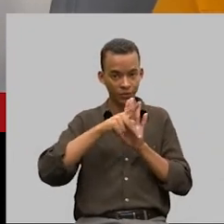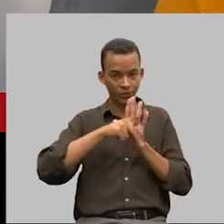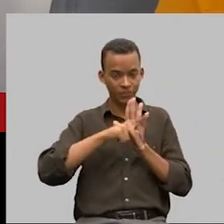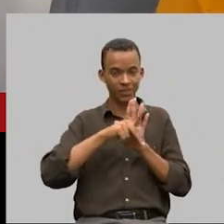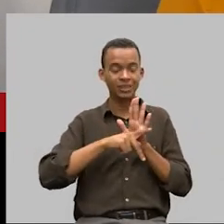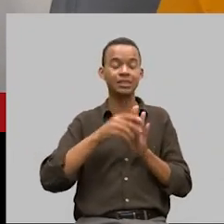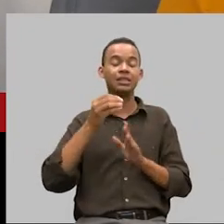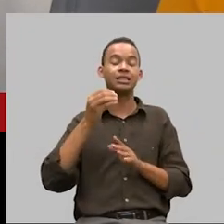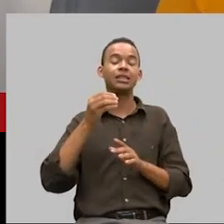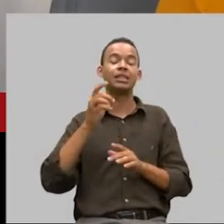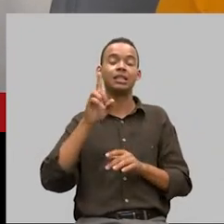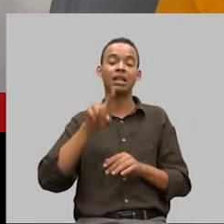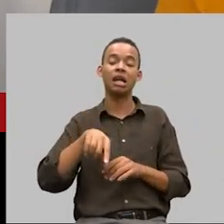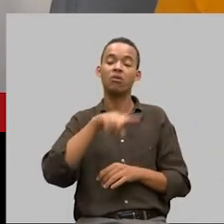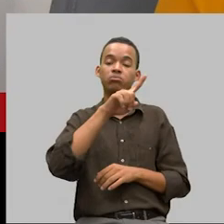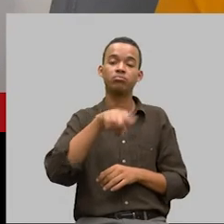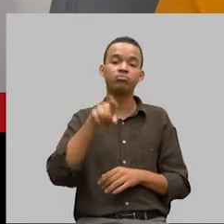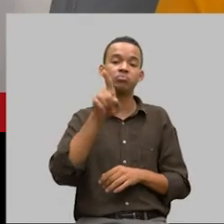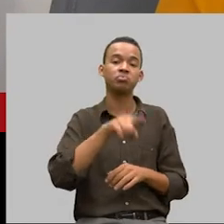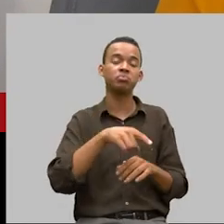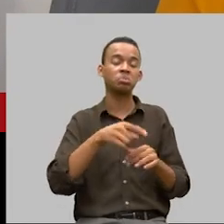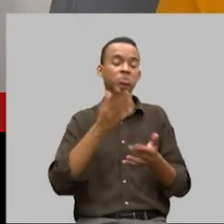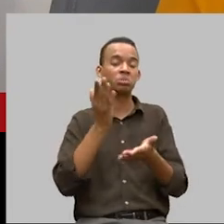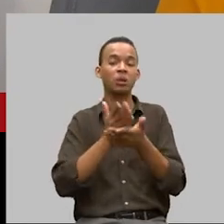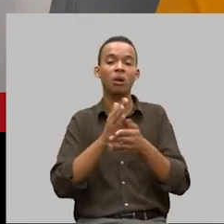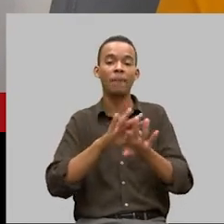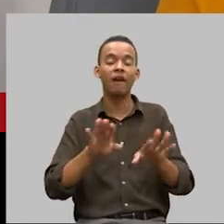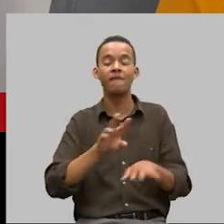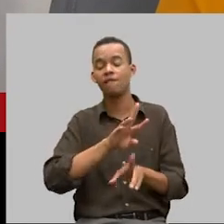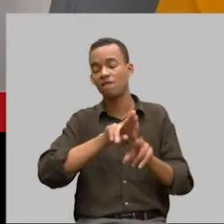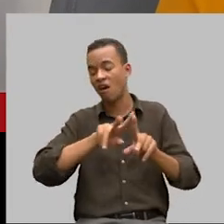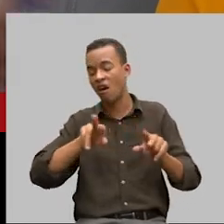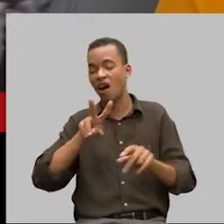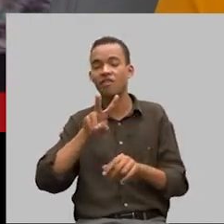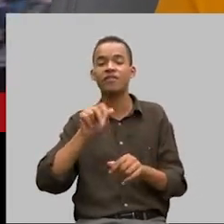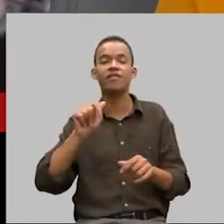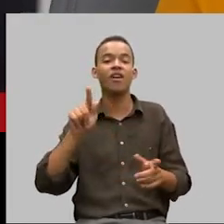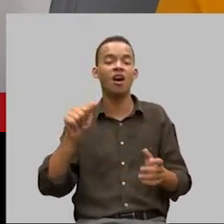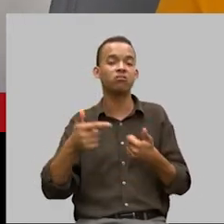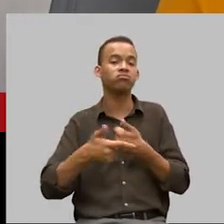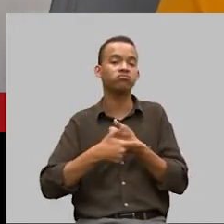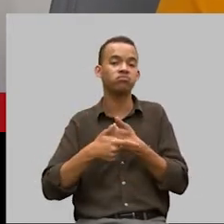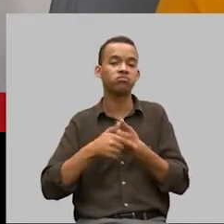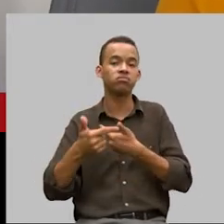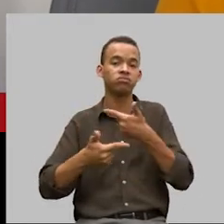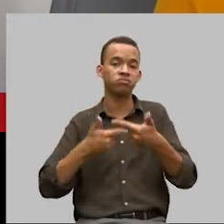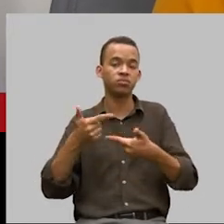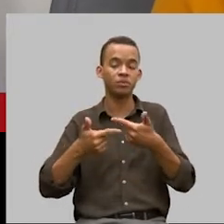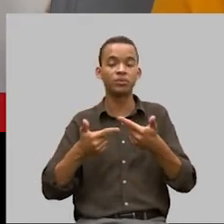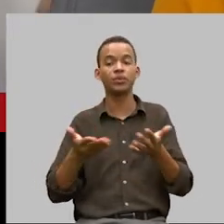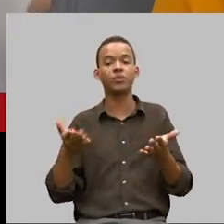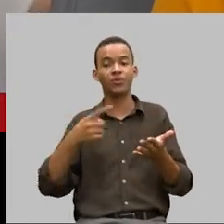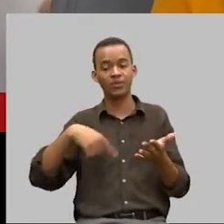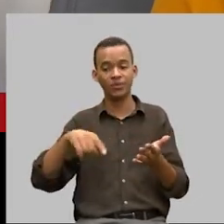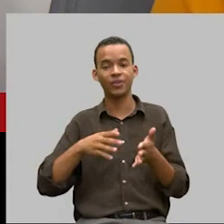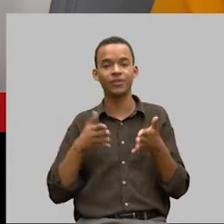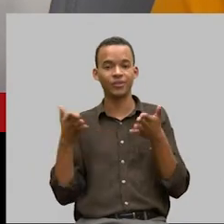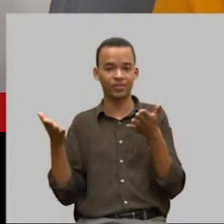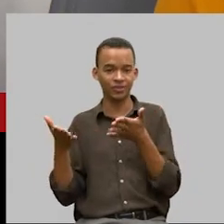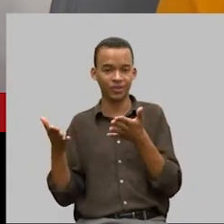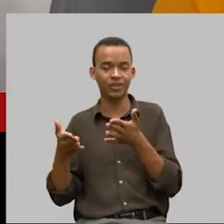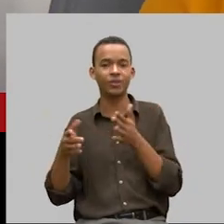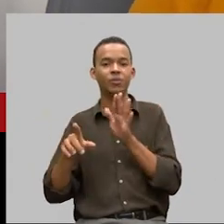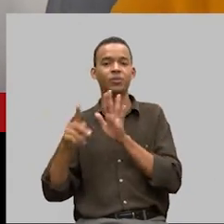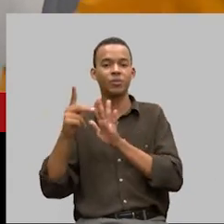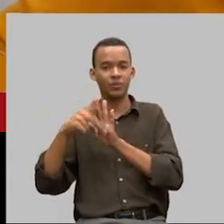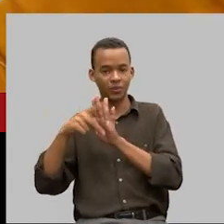informação mas olha a gravidade então do mesmo jeito que a gente entra no portal da Assembleia para falar sobre o projeto de lei que o deputado Leleco